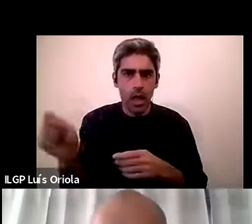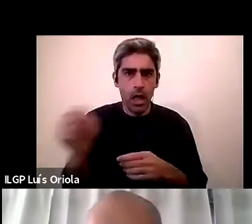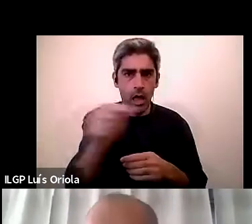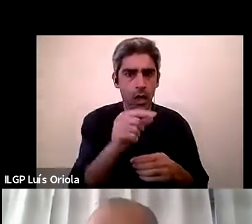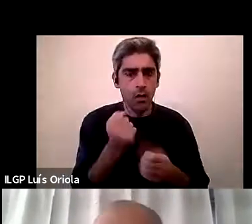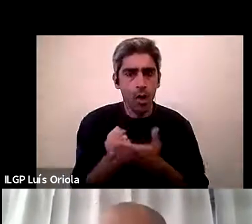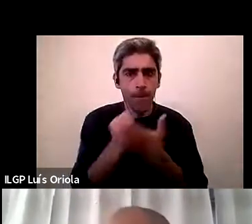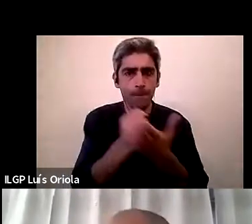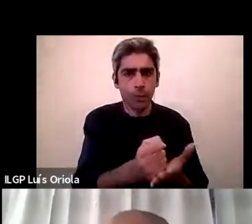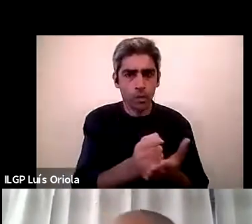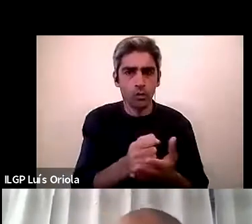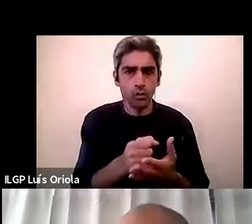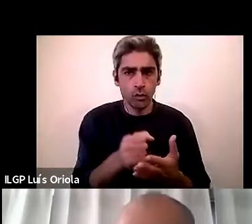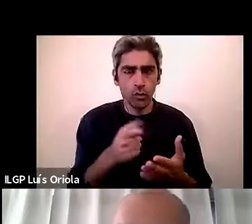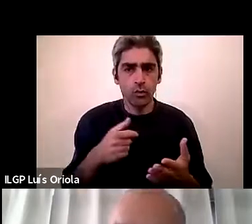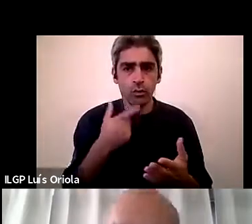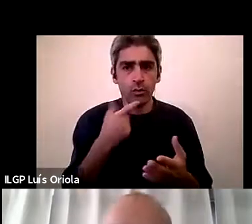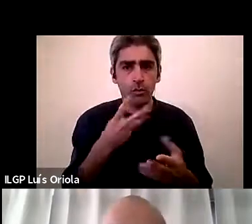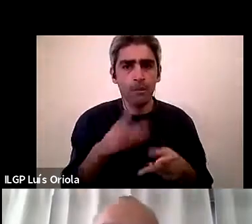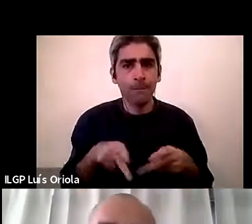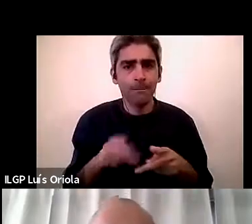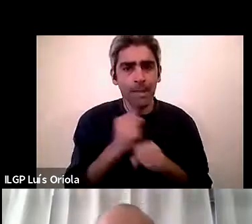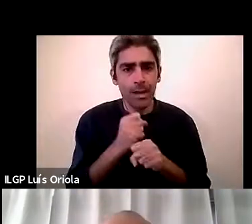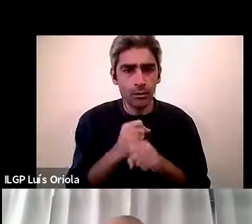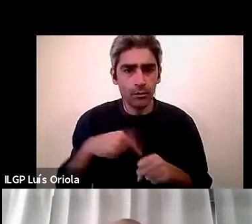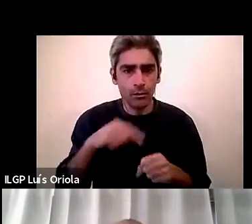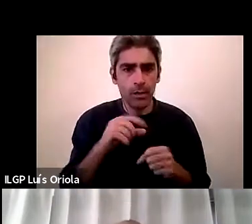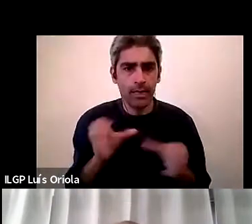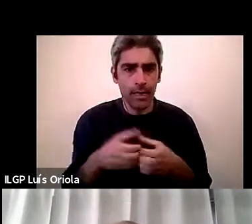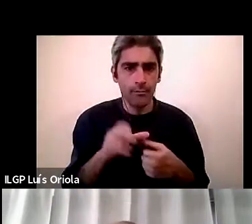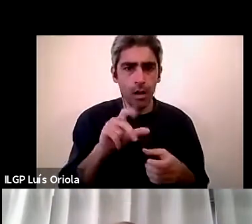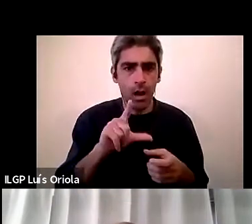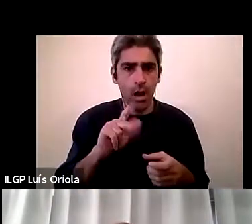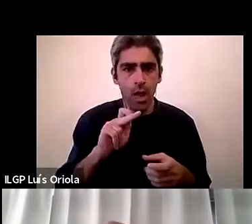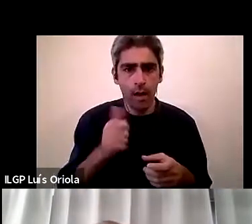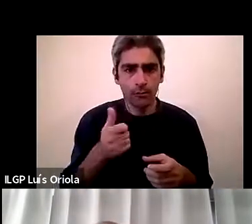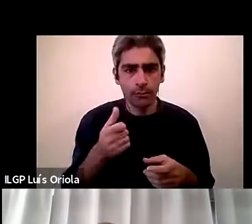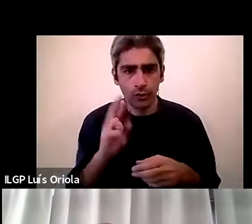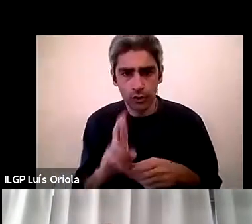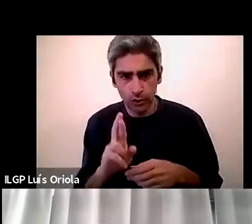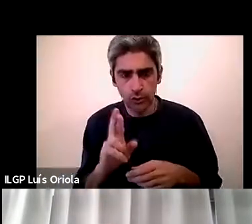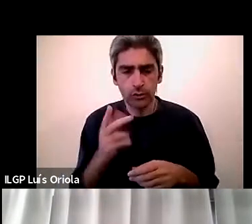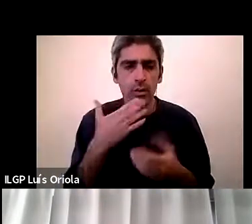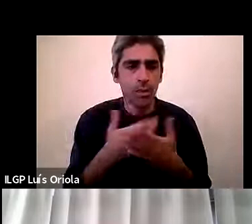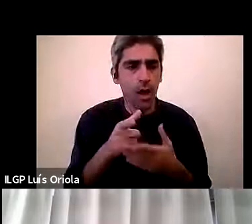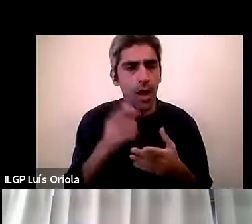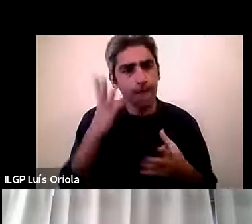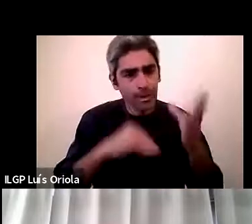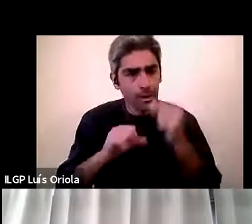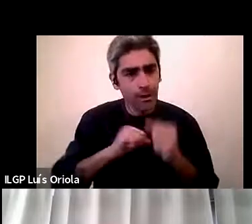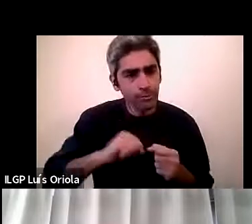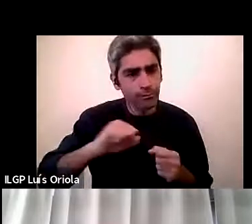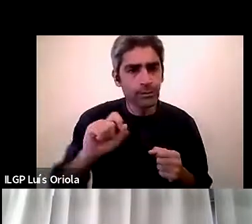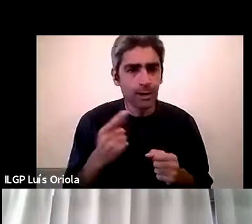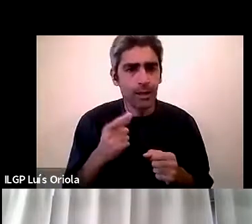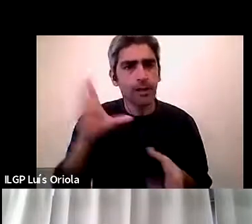o apoio e o suporte metodológico da equipa do LabX, para que pudéssemos potenciar as aprendizagens acumuladas